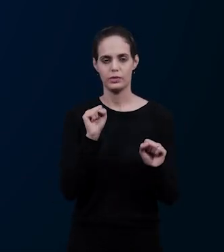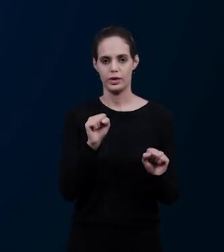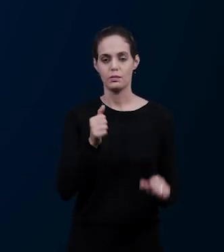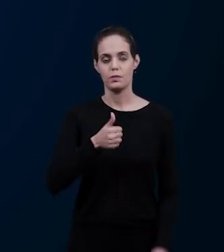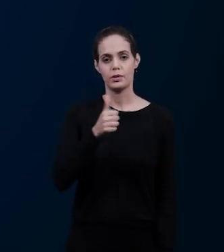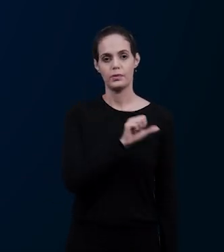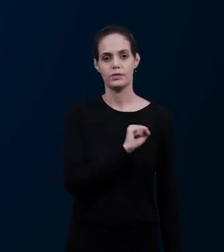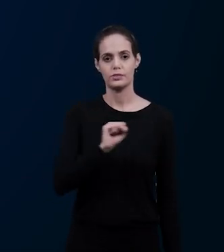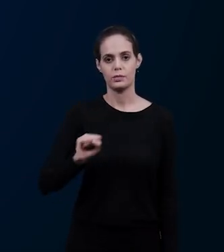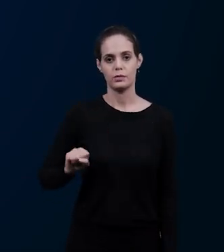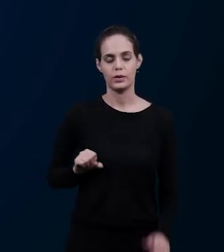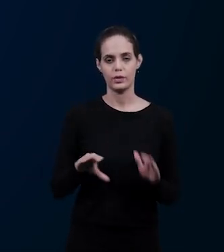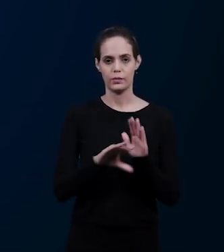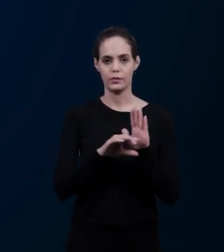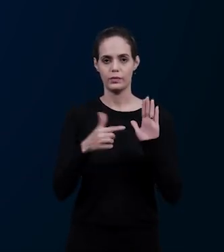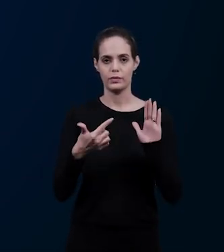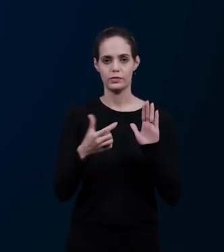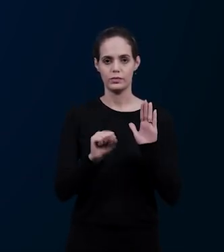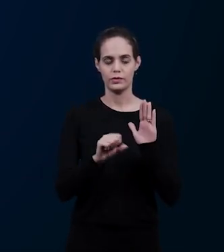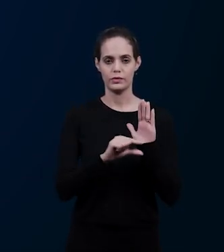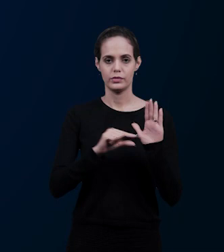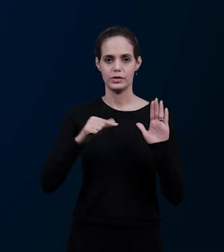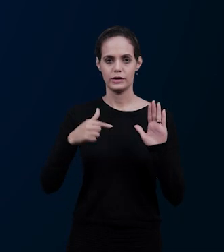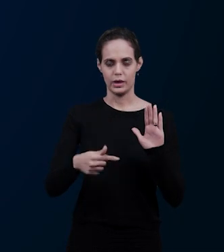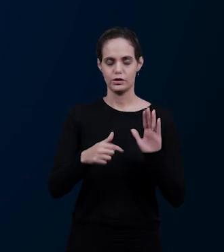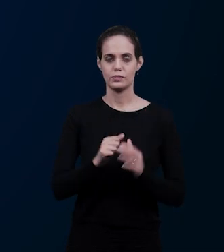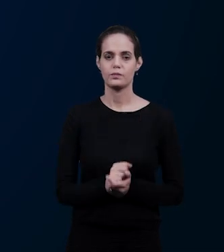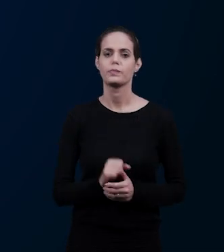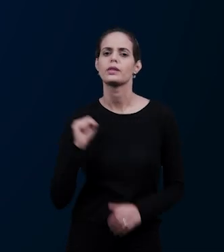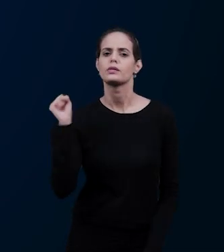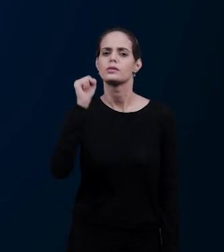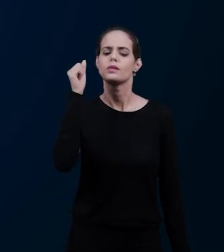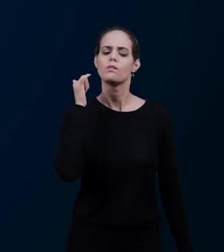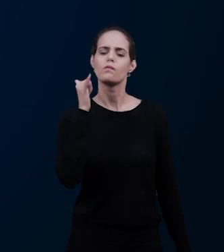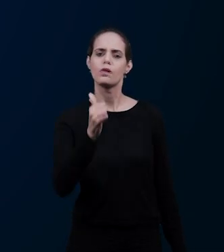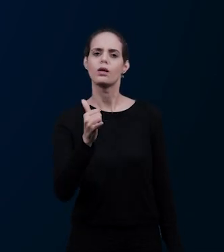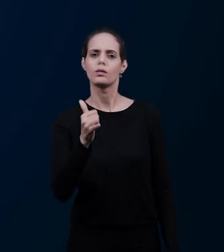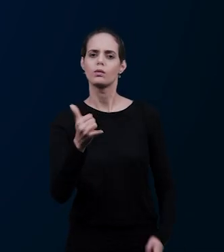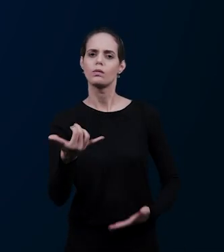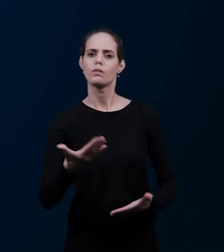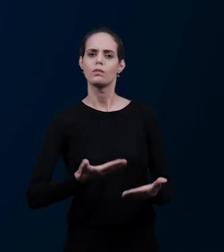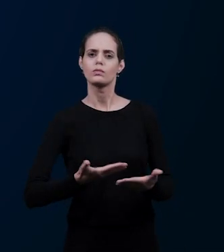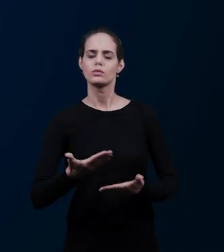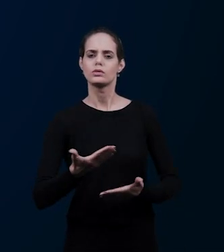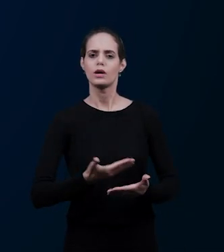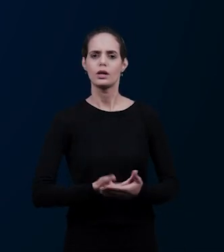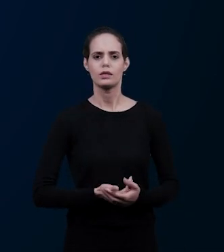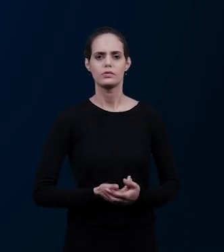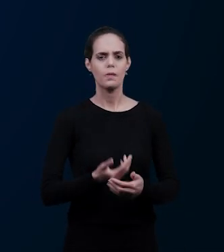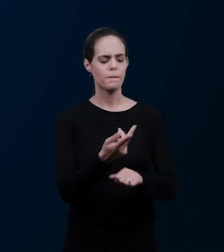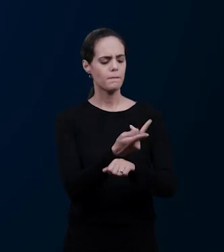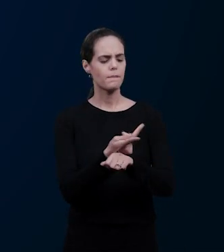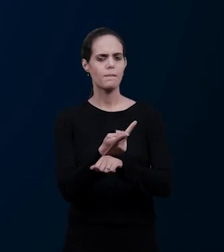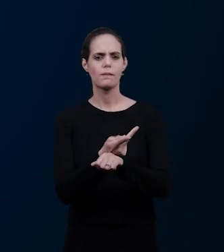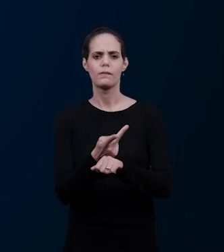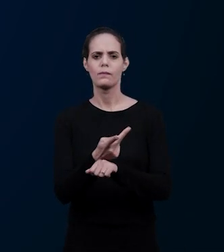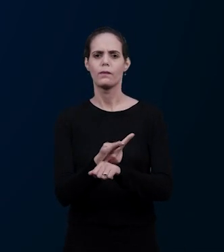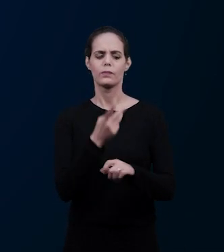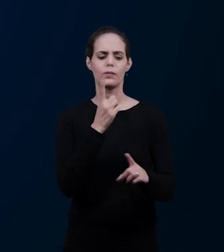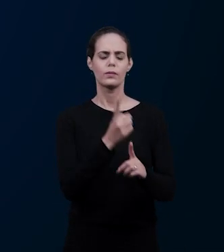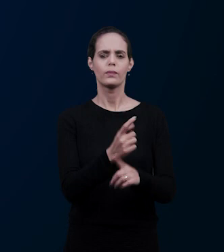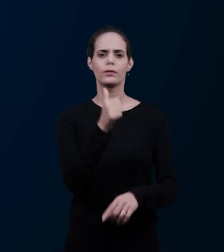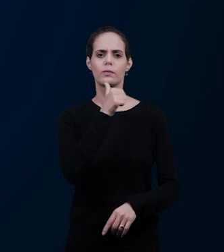em 1 Samuel 28:7. Então disse Saul aos seus criados: buscai-me uma mulher que tenha um espírito